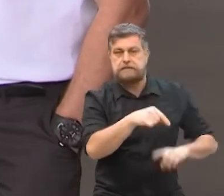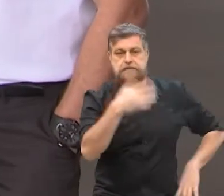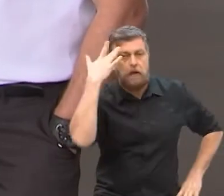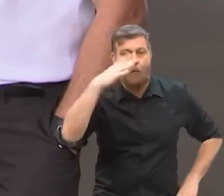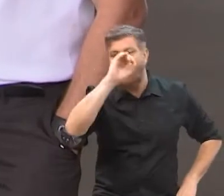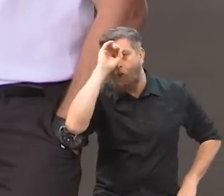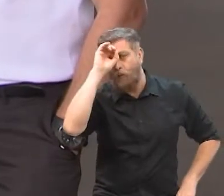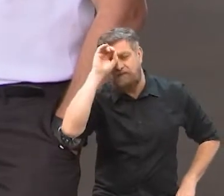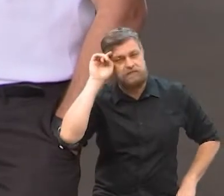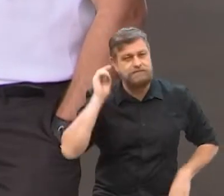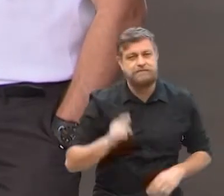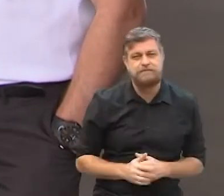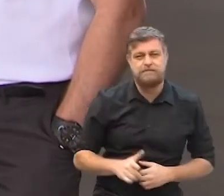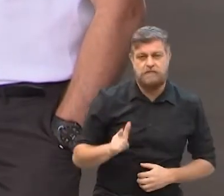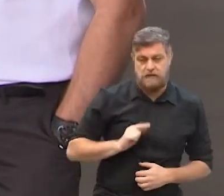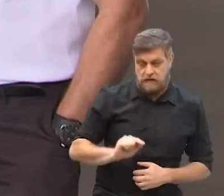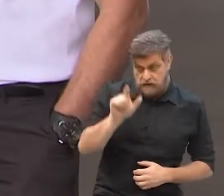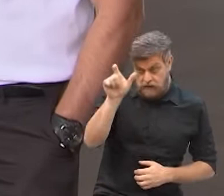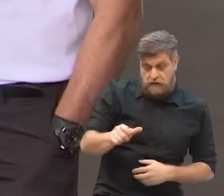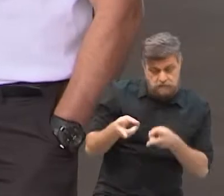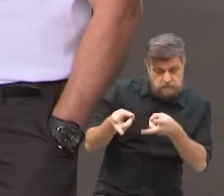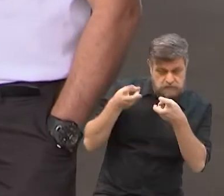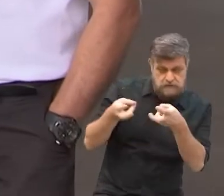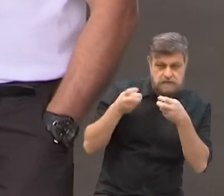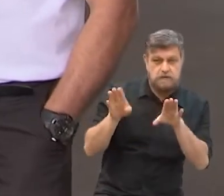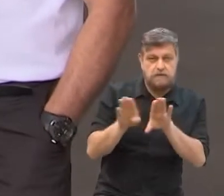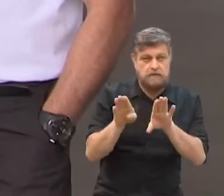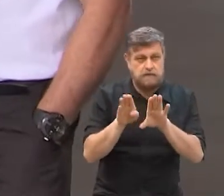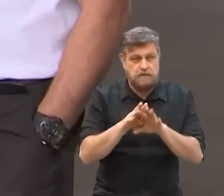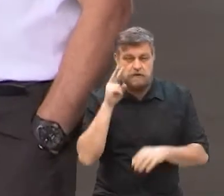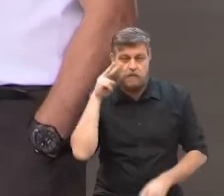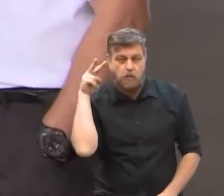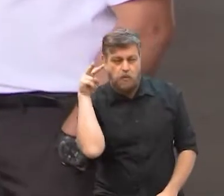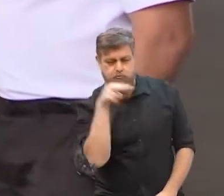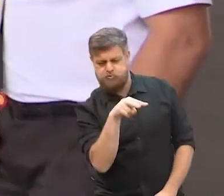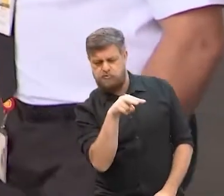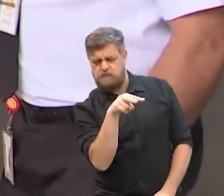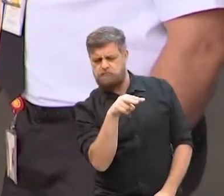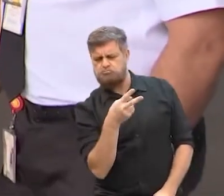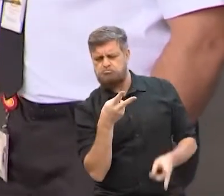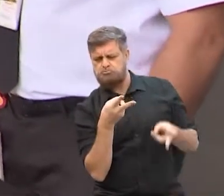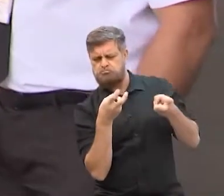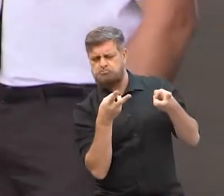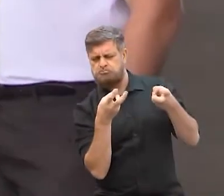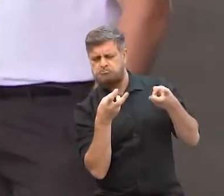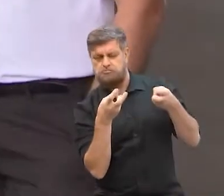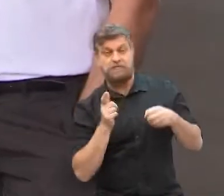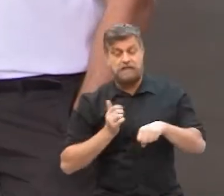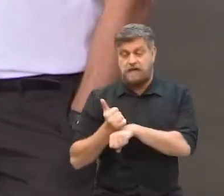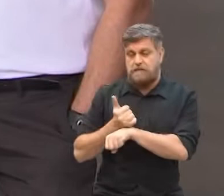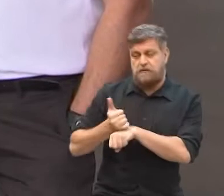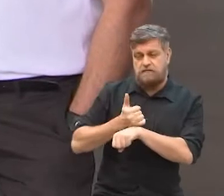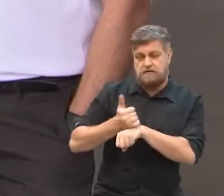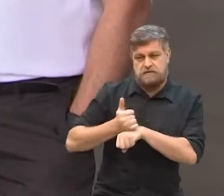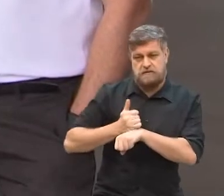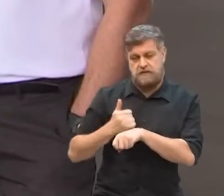ele usa no carro. Agora, o que eu percebo também, não é, olhando de longe, é que assim, tem muita profissão que às vezes você está no seu